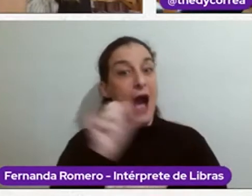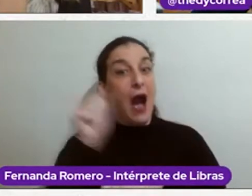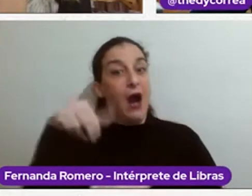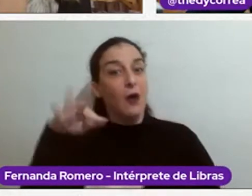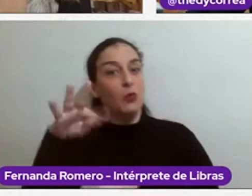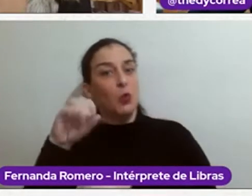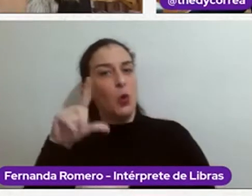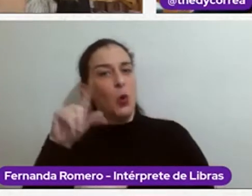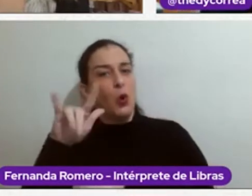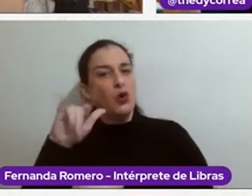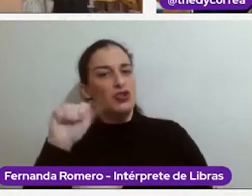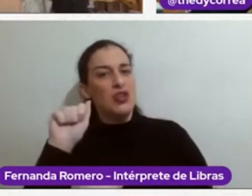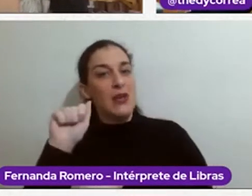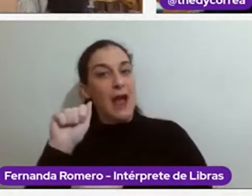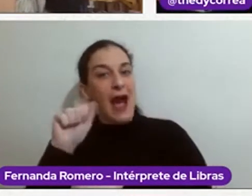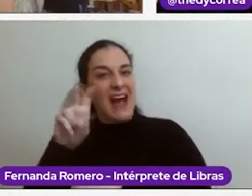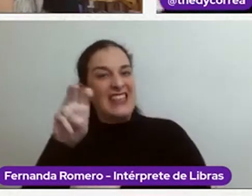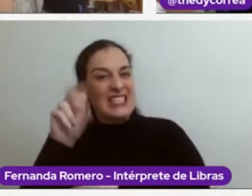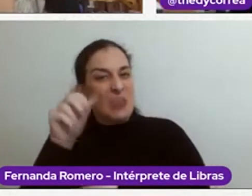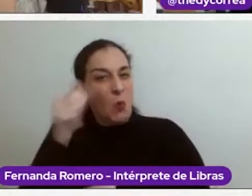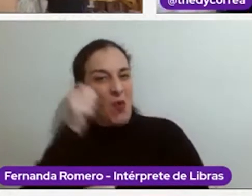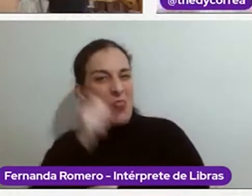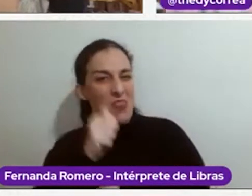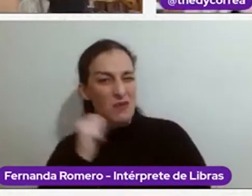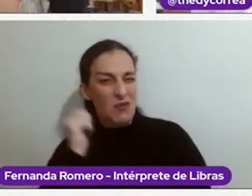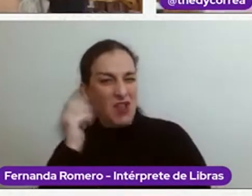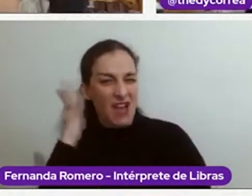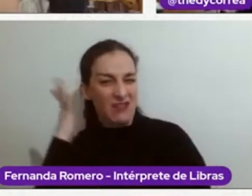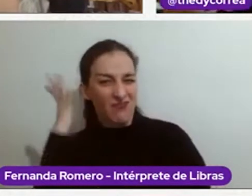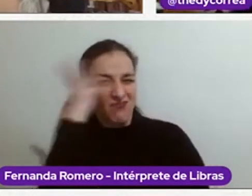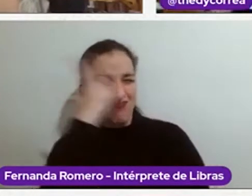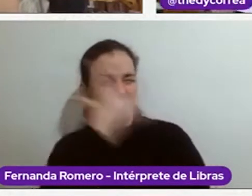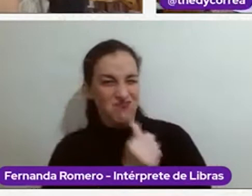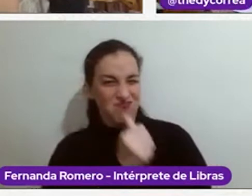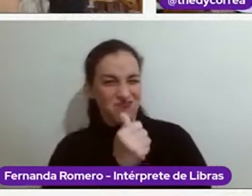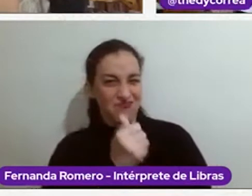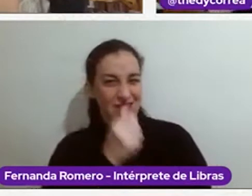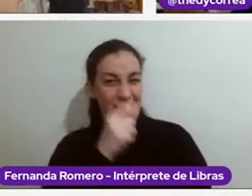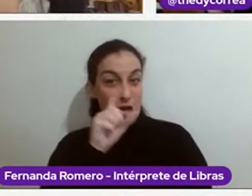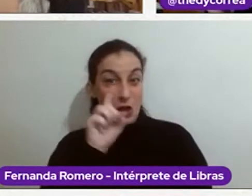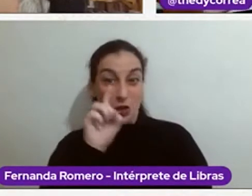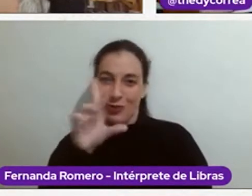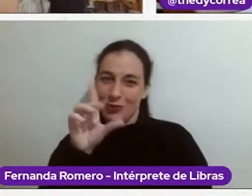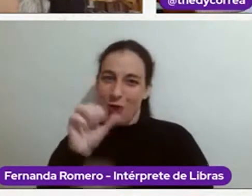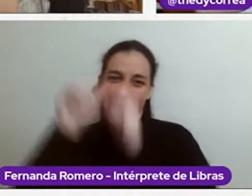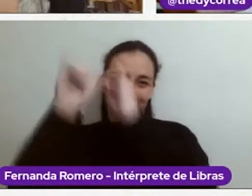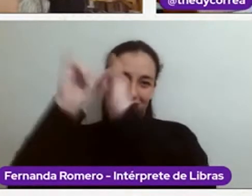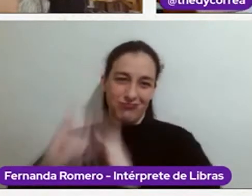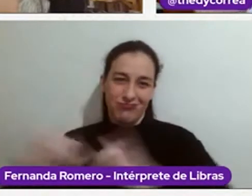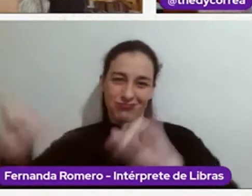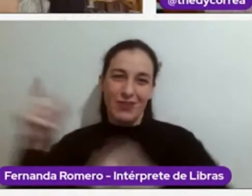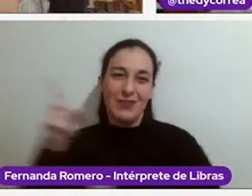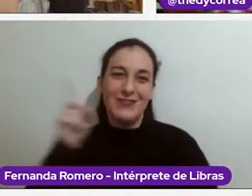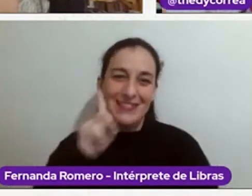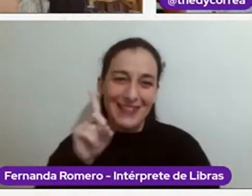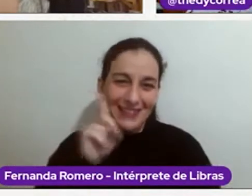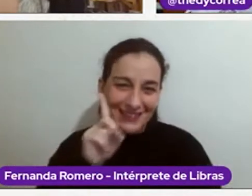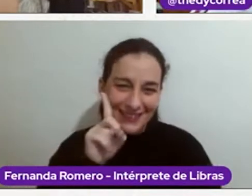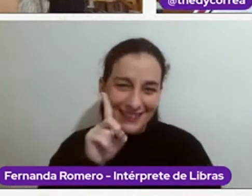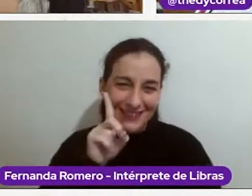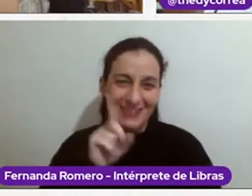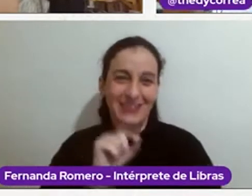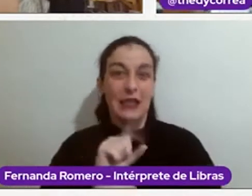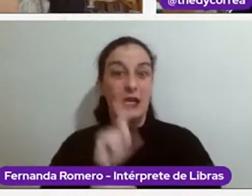de 50 mulheres magníficas, como se diz, né? Que essa antologia só saiu nos Estados Unidos, para uma editora de lá, e